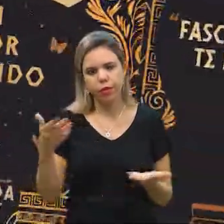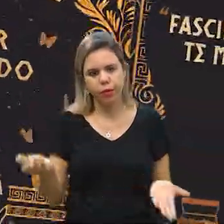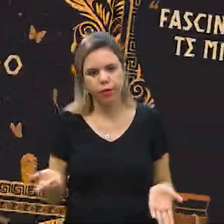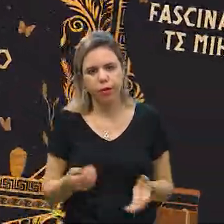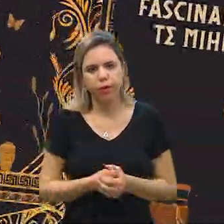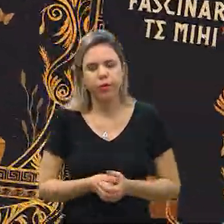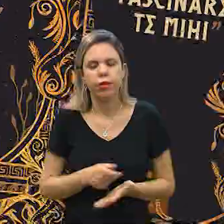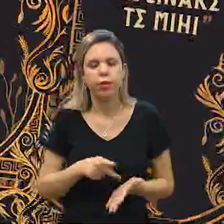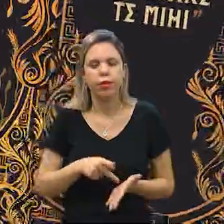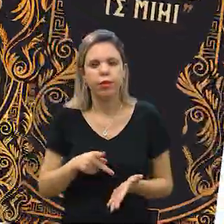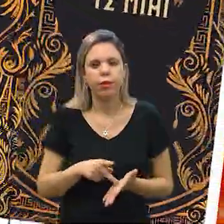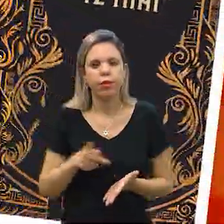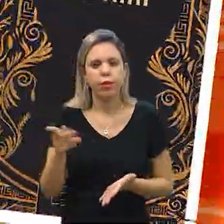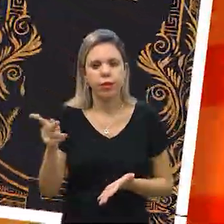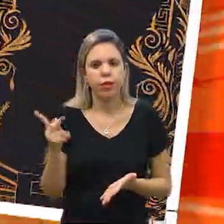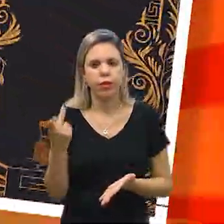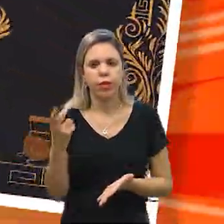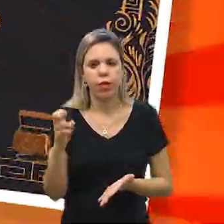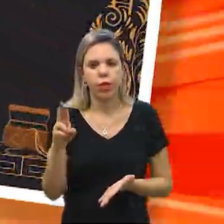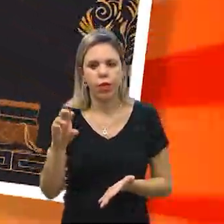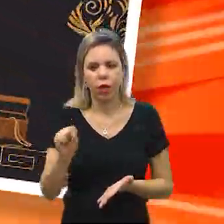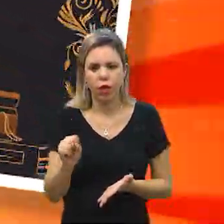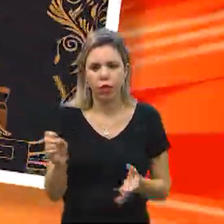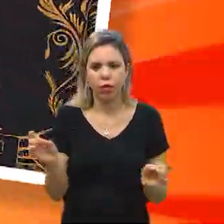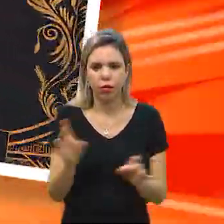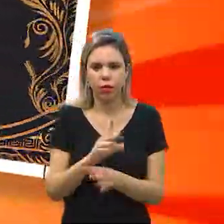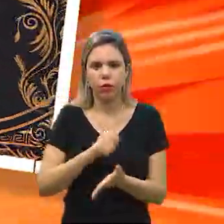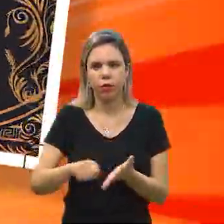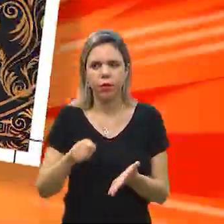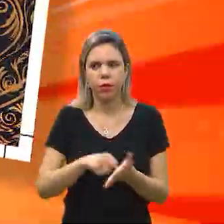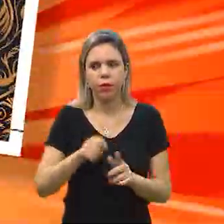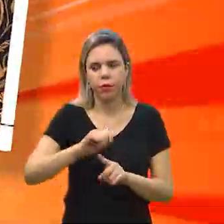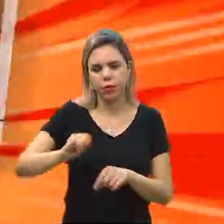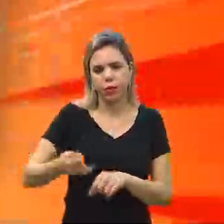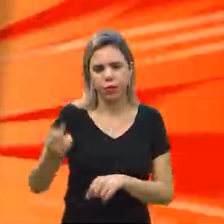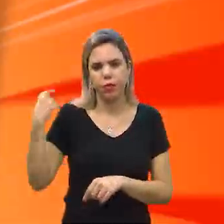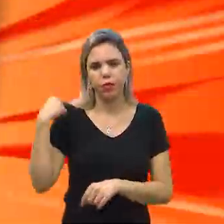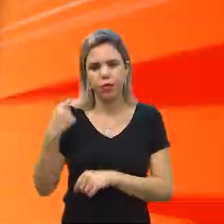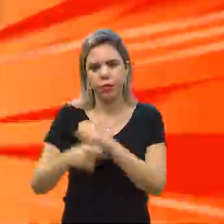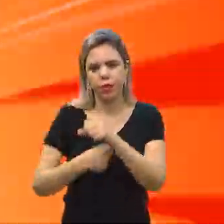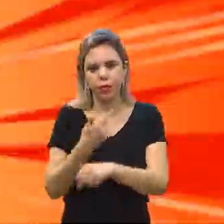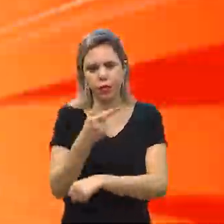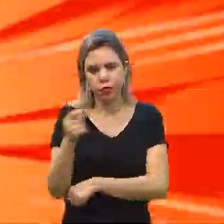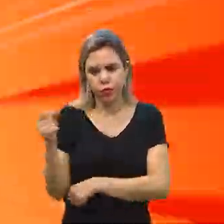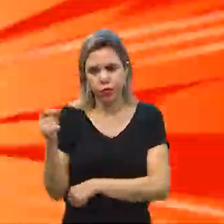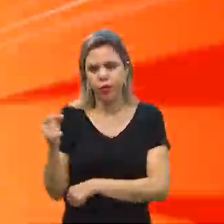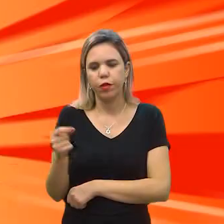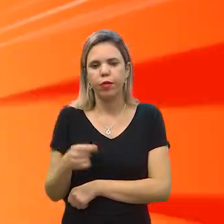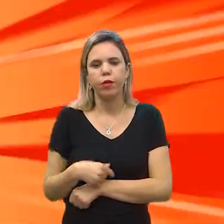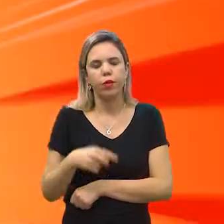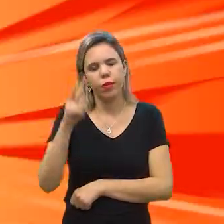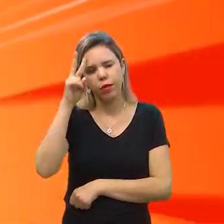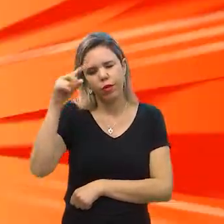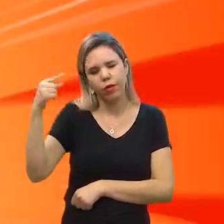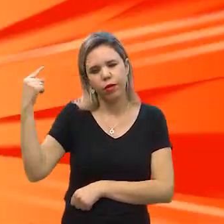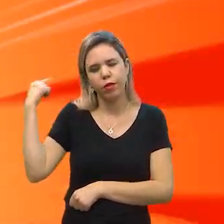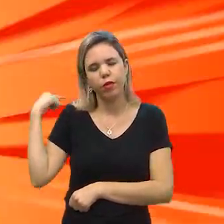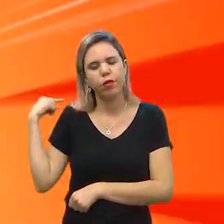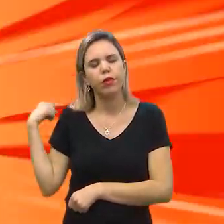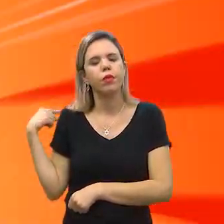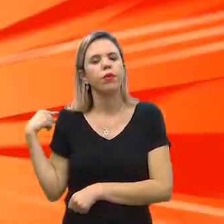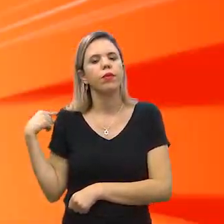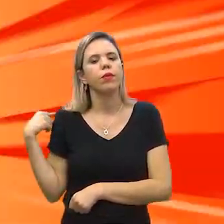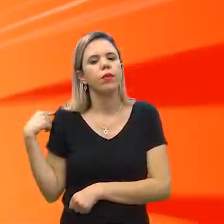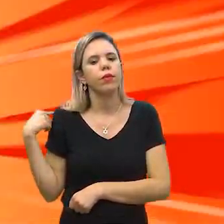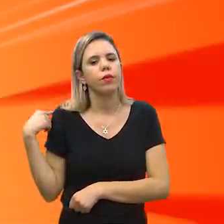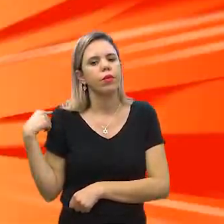sim. Na verdade, o Eros, eu terminei de escrever ele em janeiro de 2020, se eu não me engano.